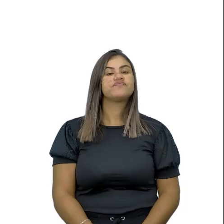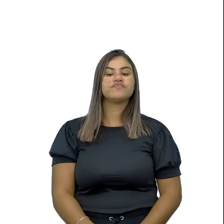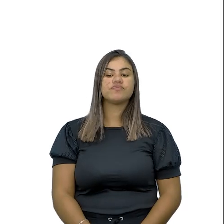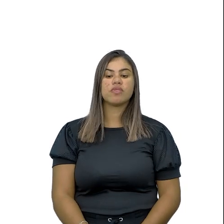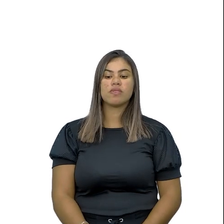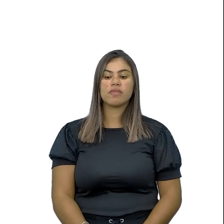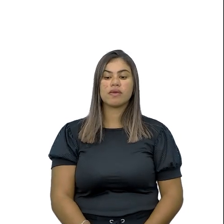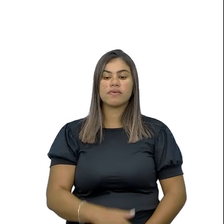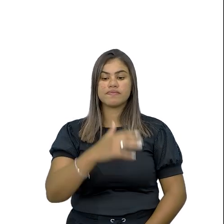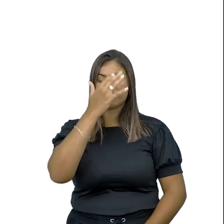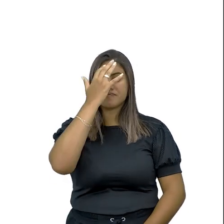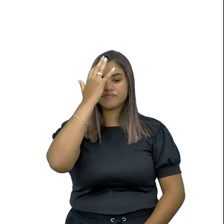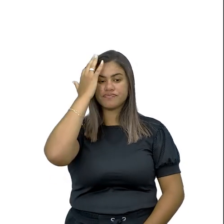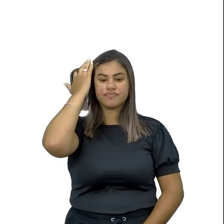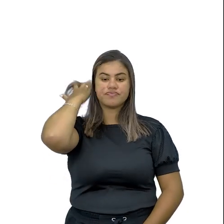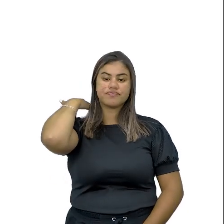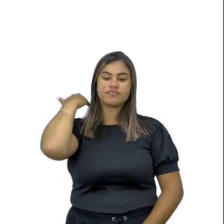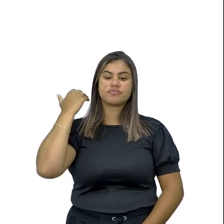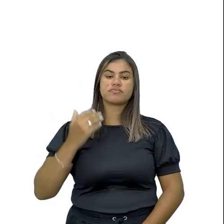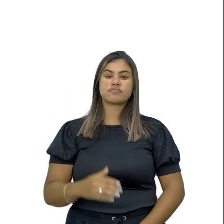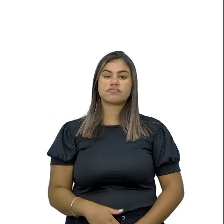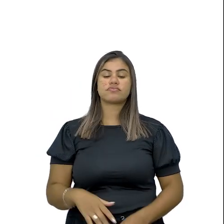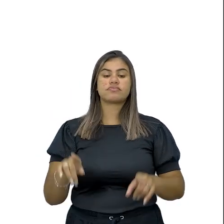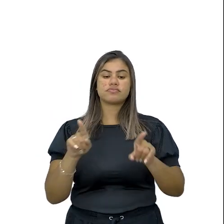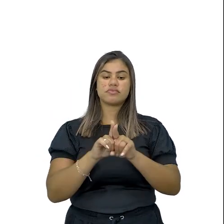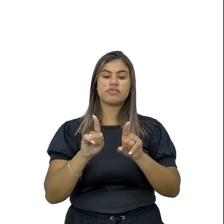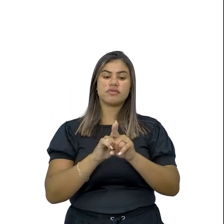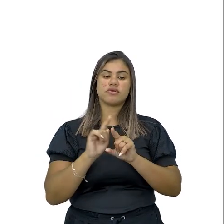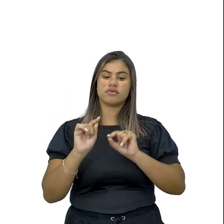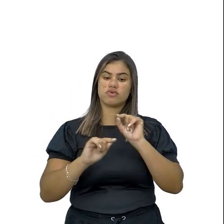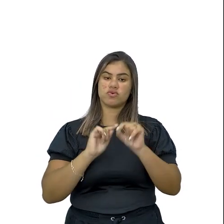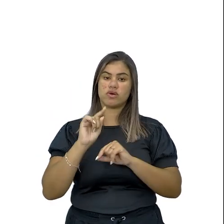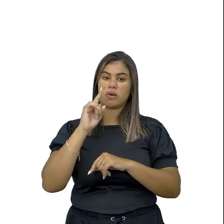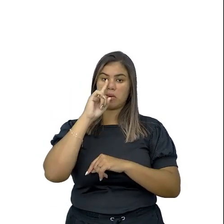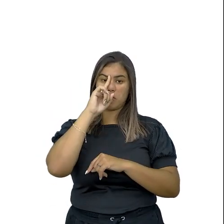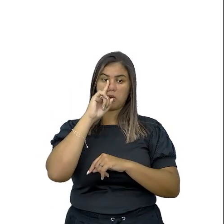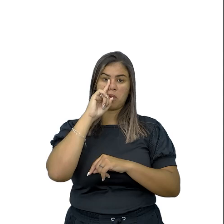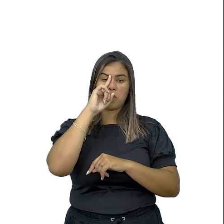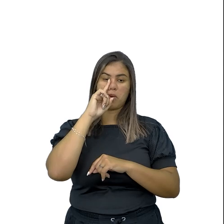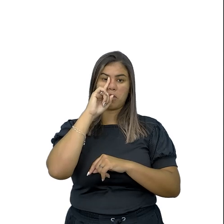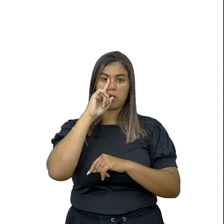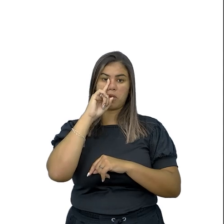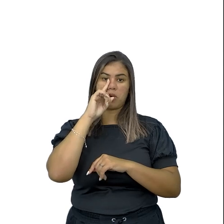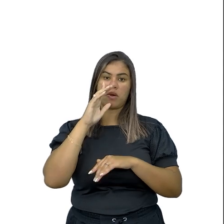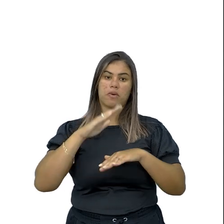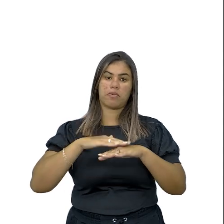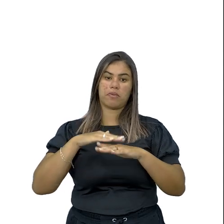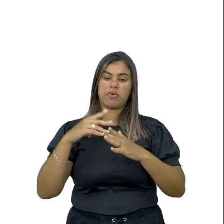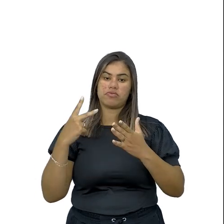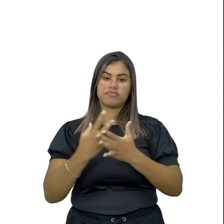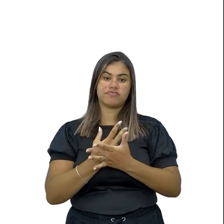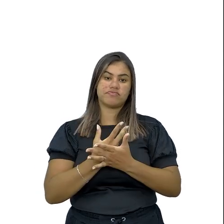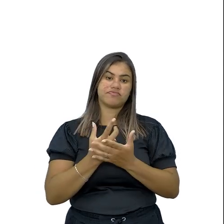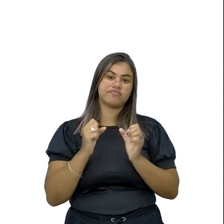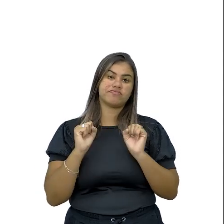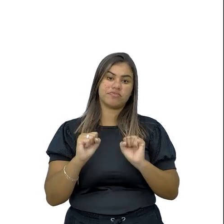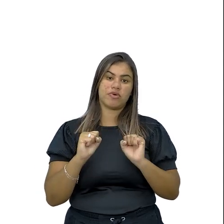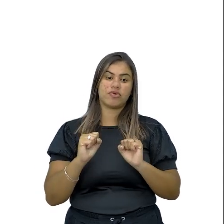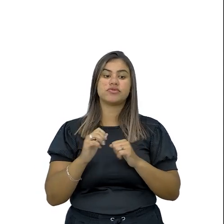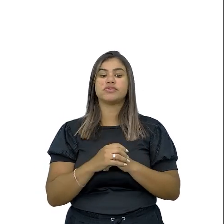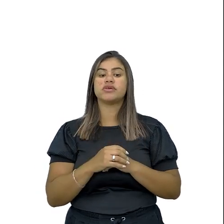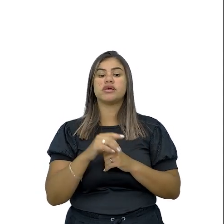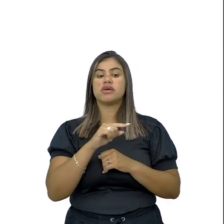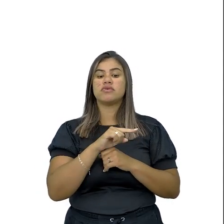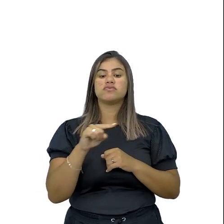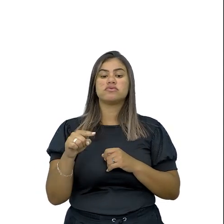é possível, né, que o nosso risco de ocorrer um erro também aumente, etc. e tal. E aí, então, ele diz,